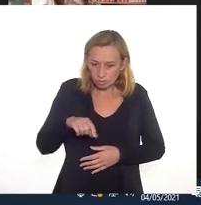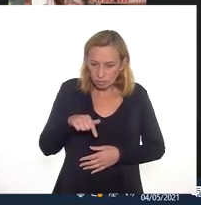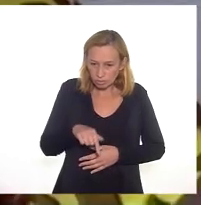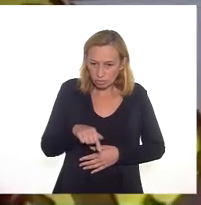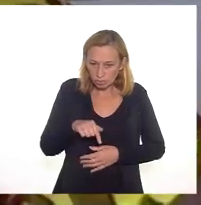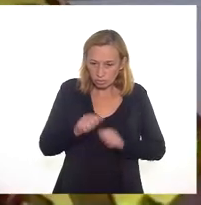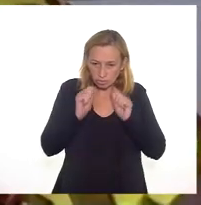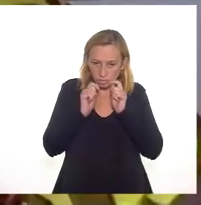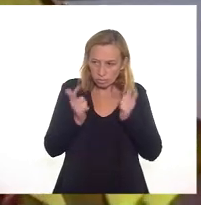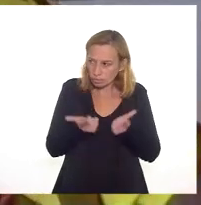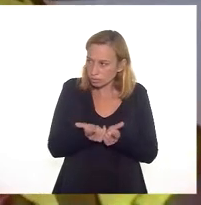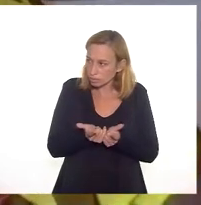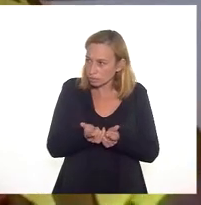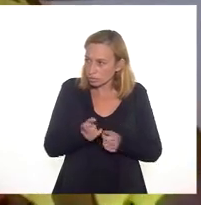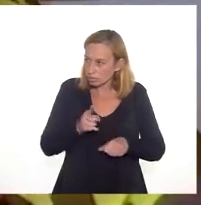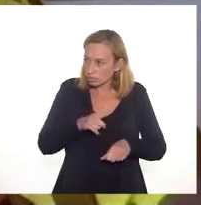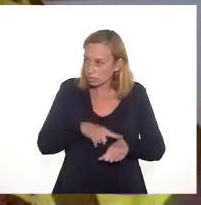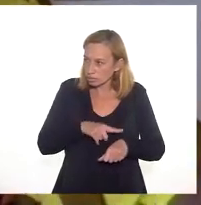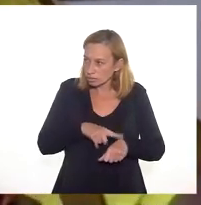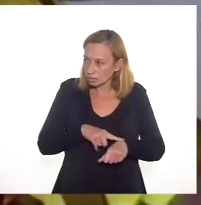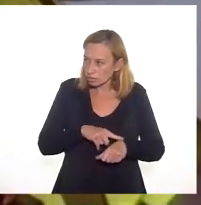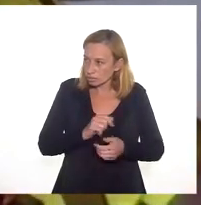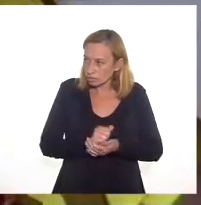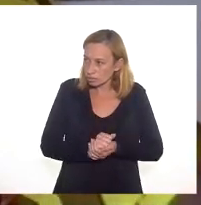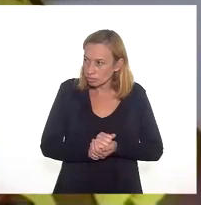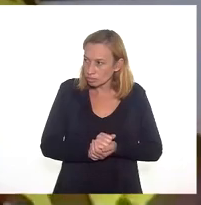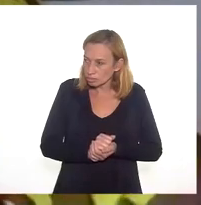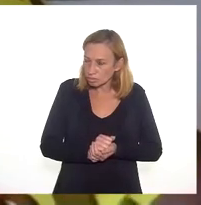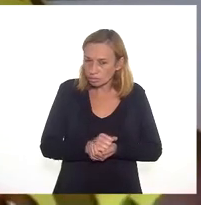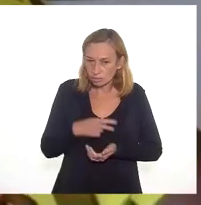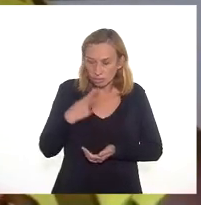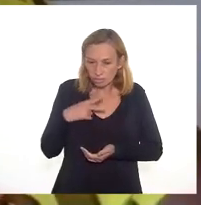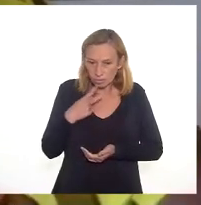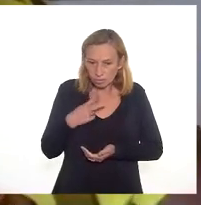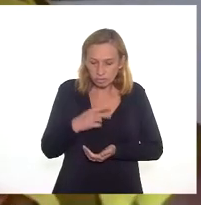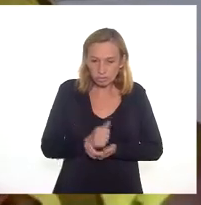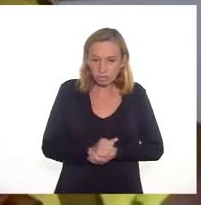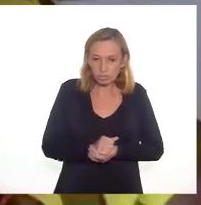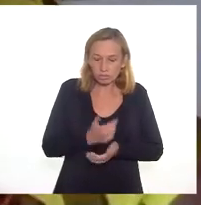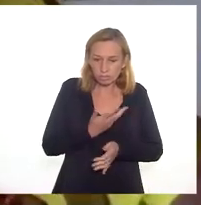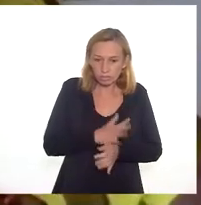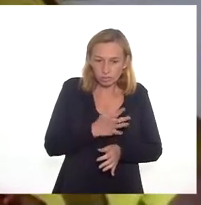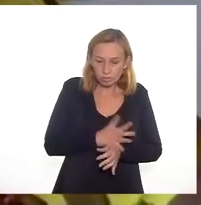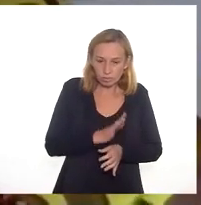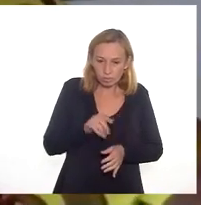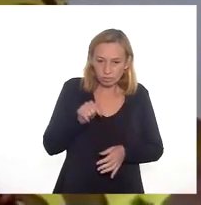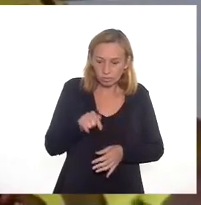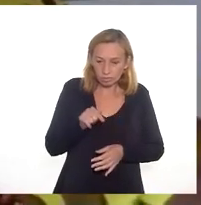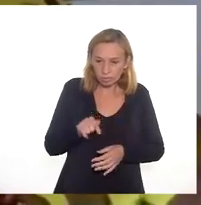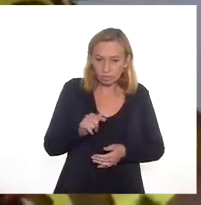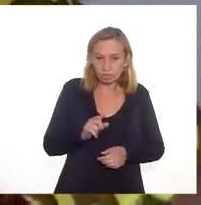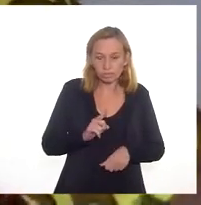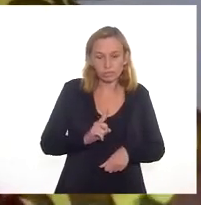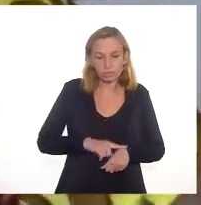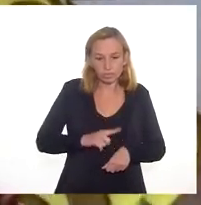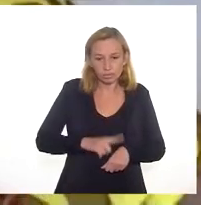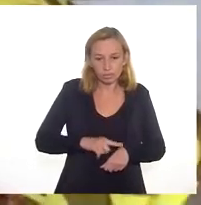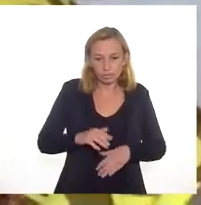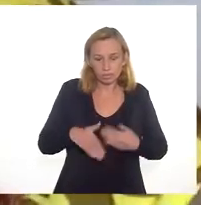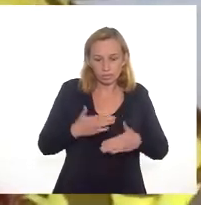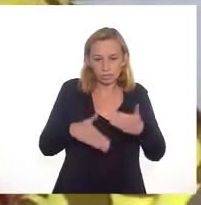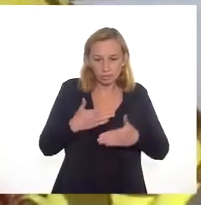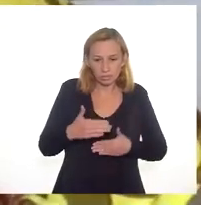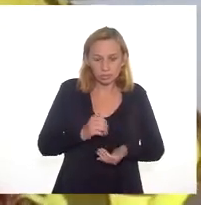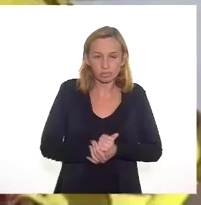Alerj nesse procedimento e foi assim, né, que me posicionei. Foi um exercício constante ali se perceber no processo